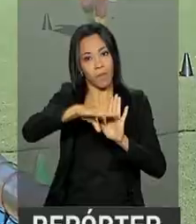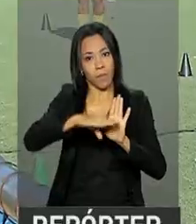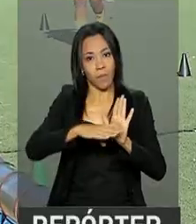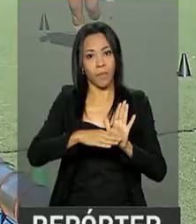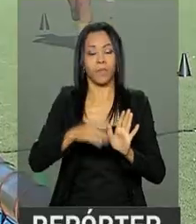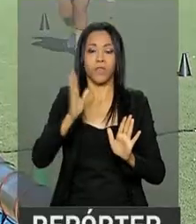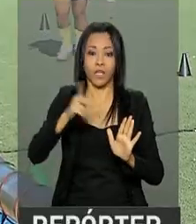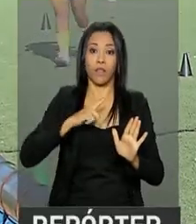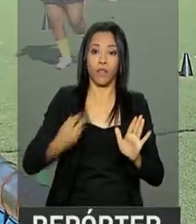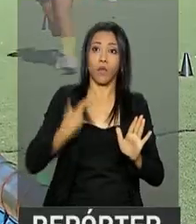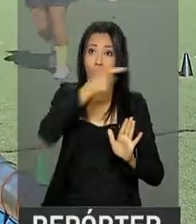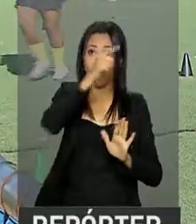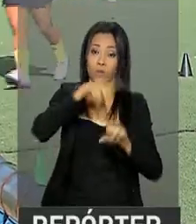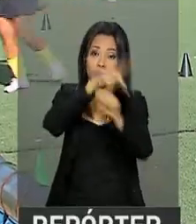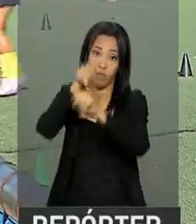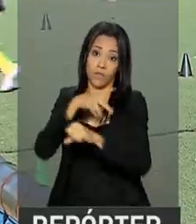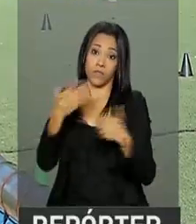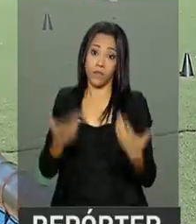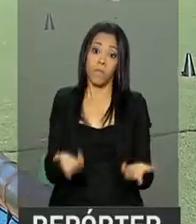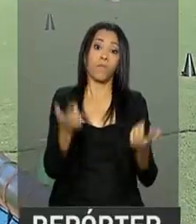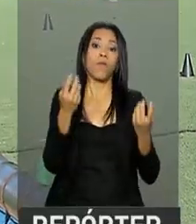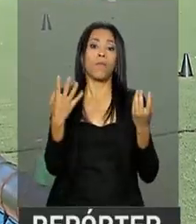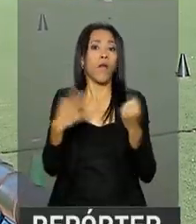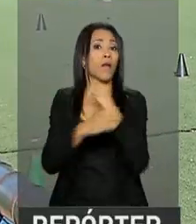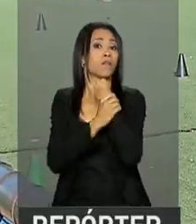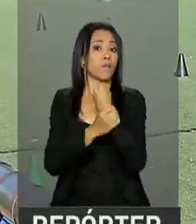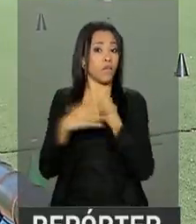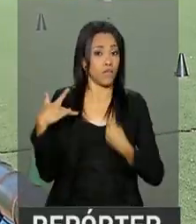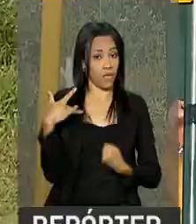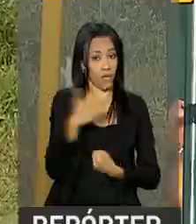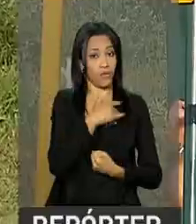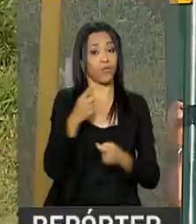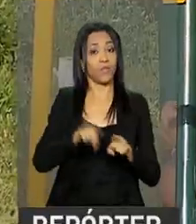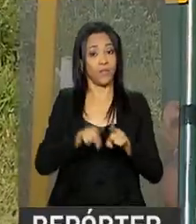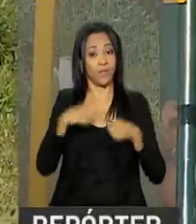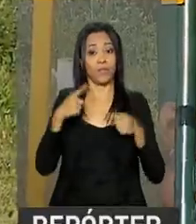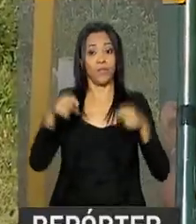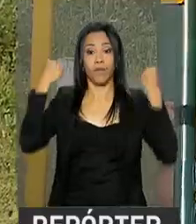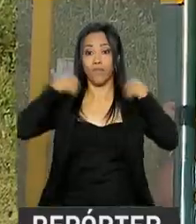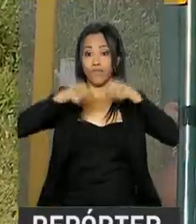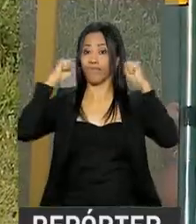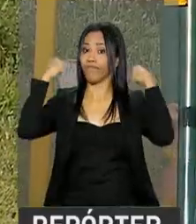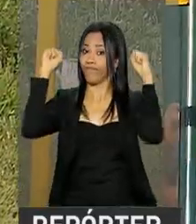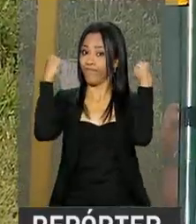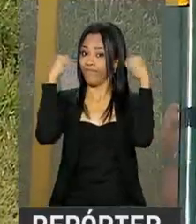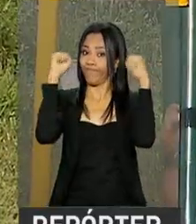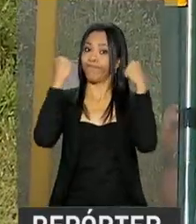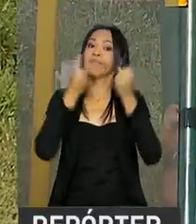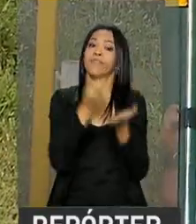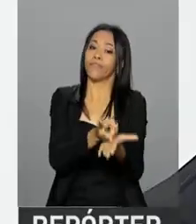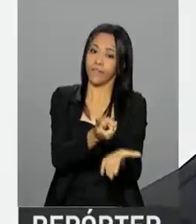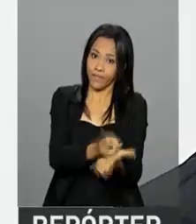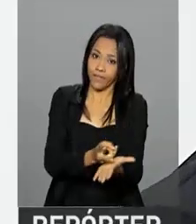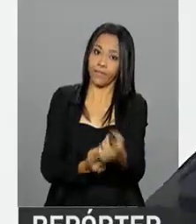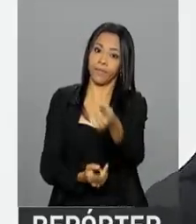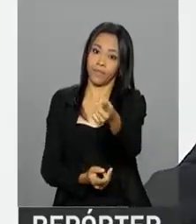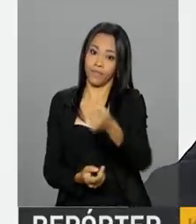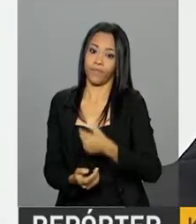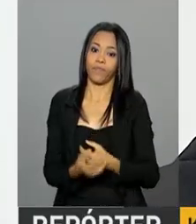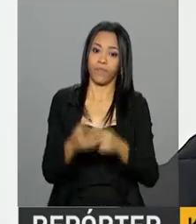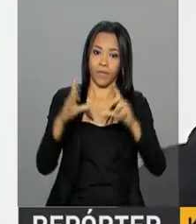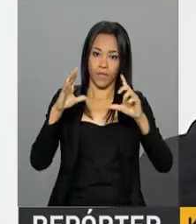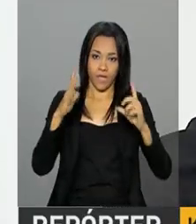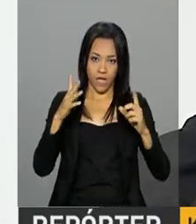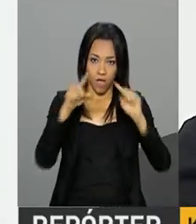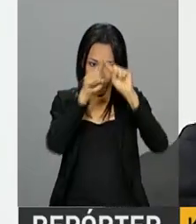países. Para garantir a saúde, é preciso ter outros hábitos saudáveis, como praticar exercícios com regularidade. Você tem um